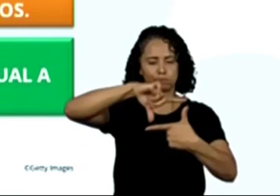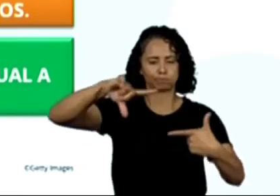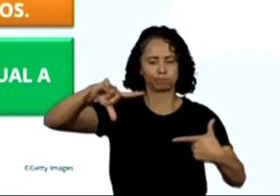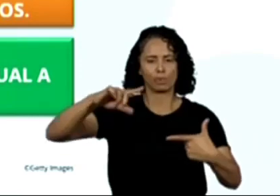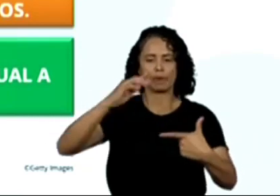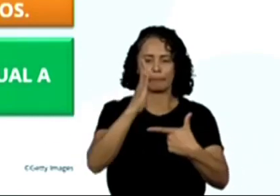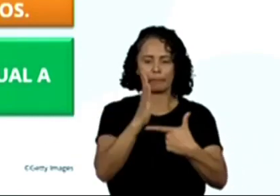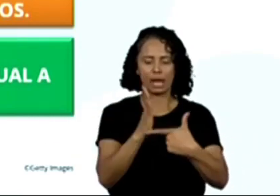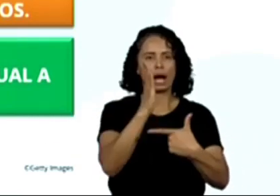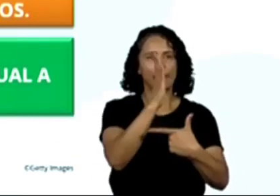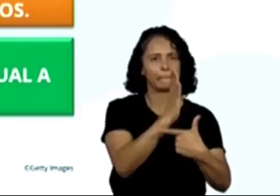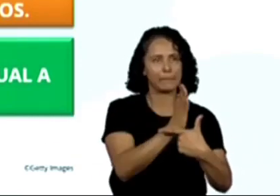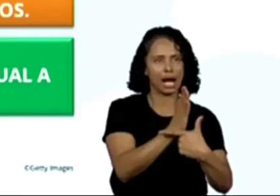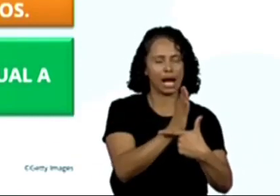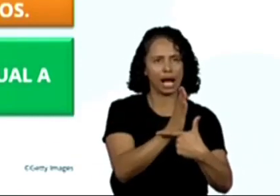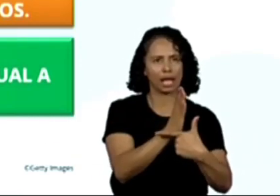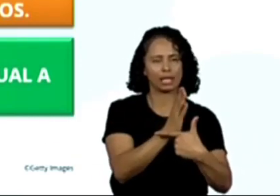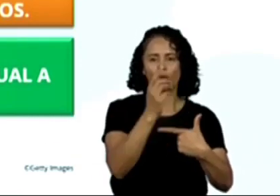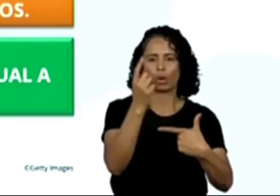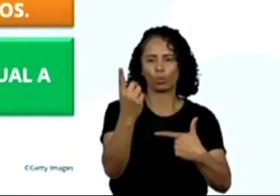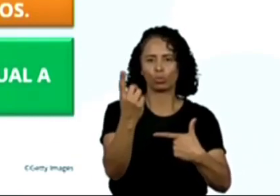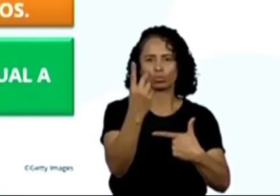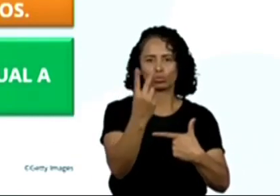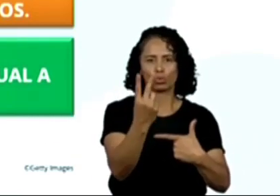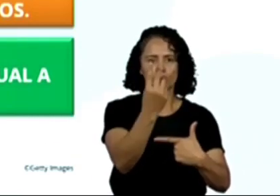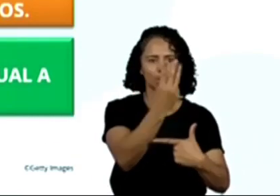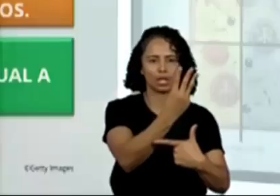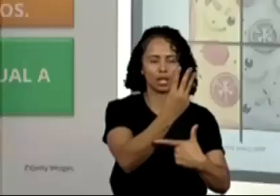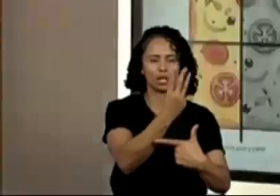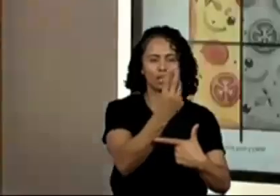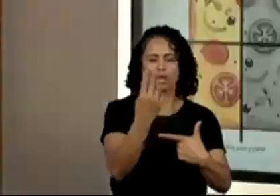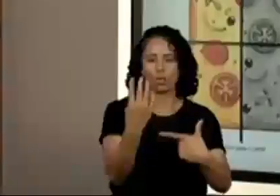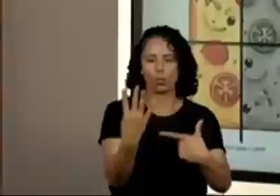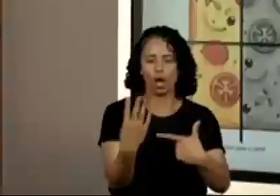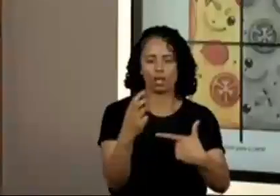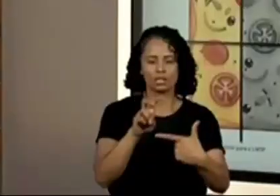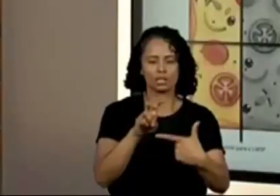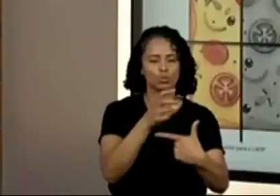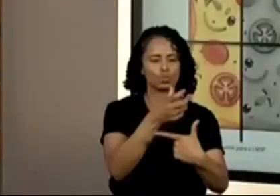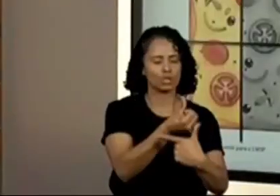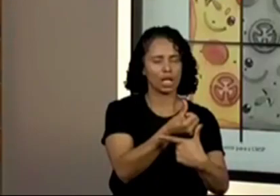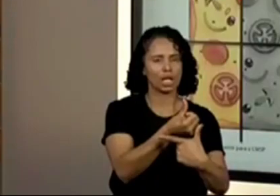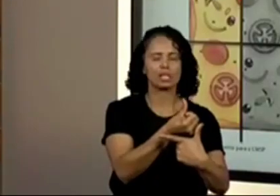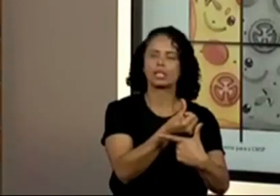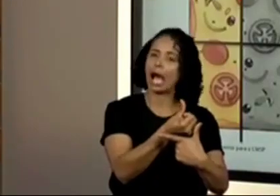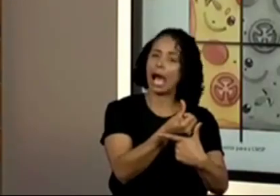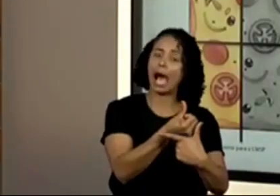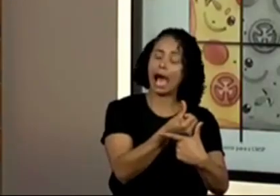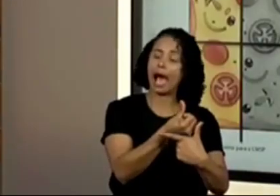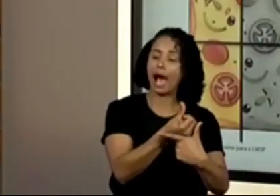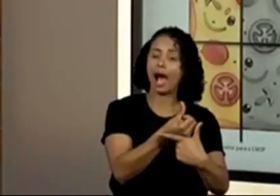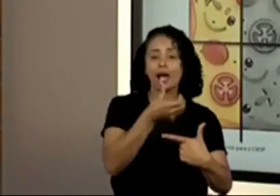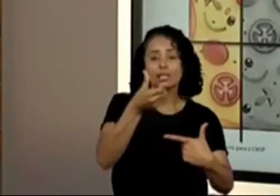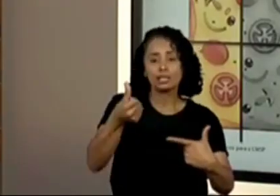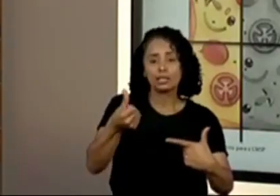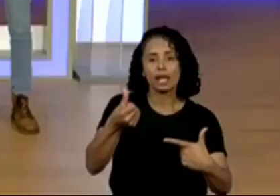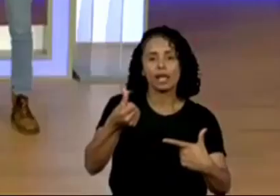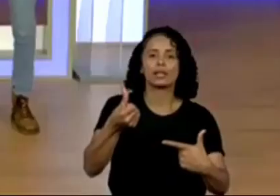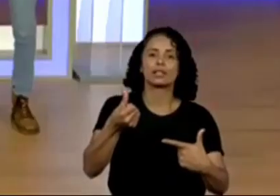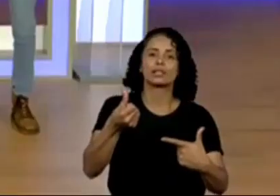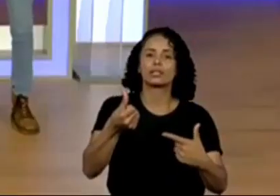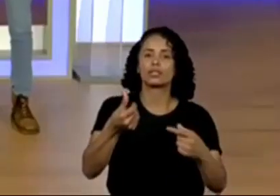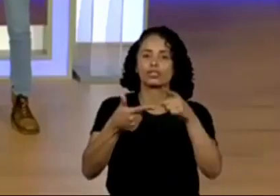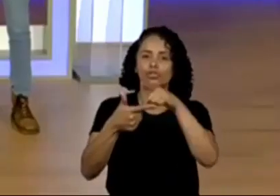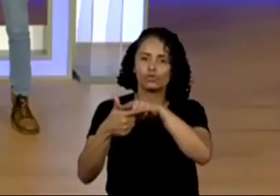são 6 pedaços, eu dividi aí, no caso, em 3, então eu vou precisar de 2. Eu preciso olhar com atenção como é que essa pizza está